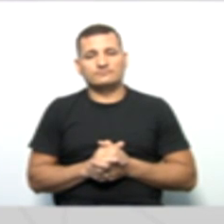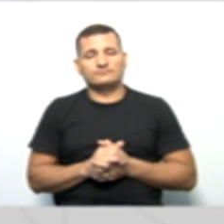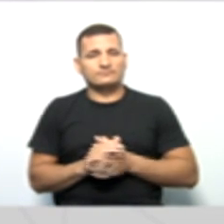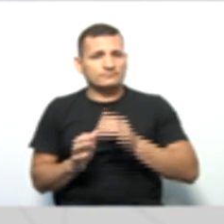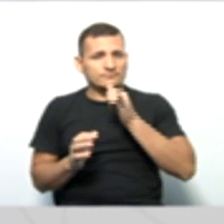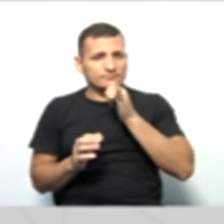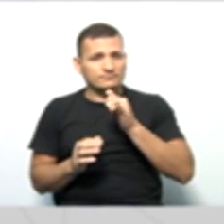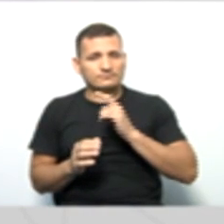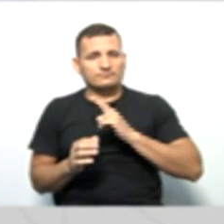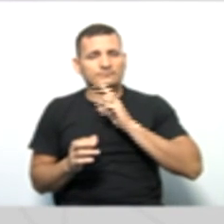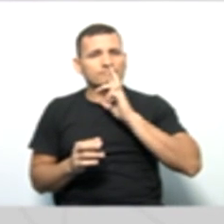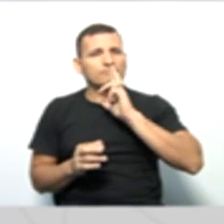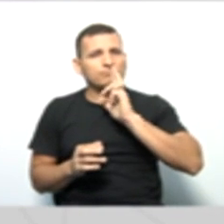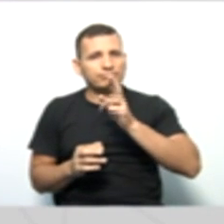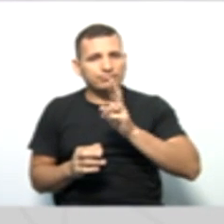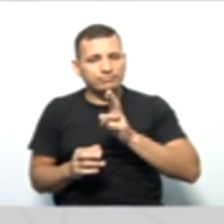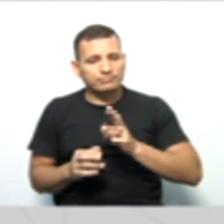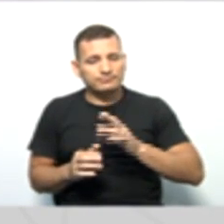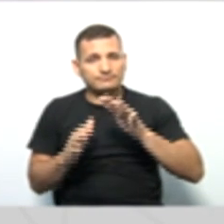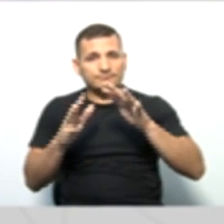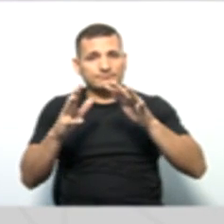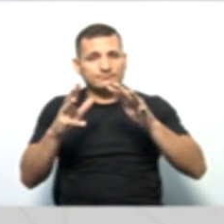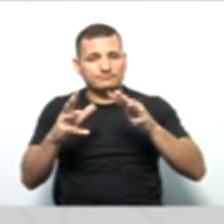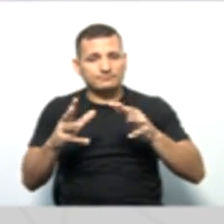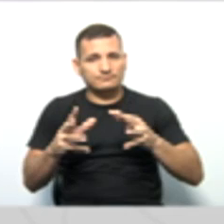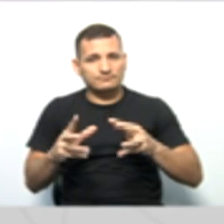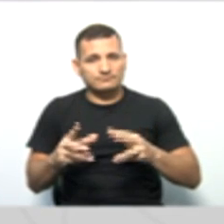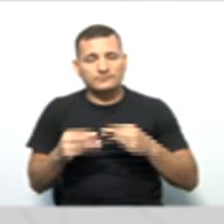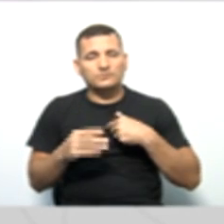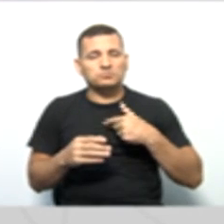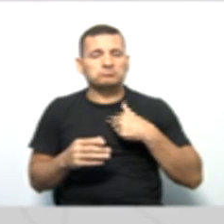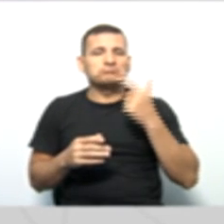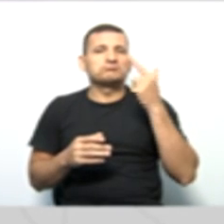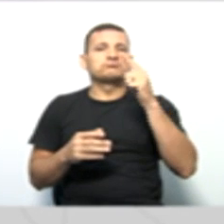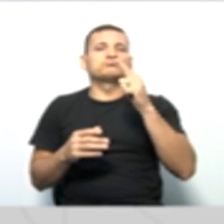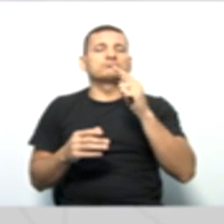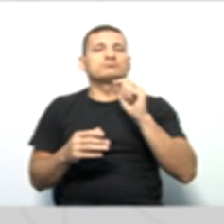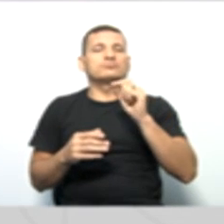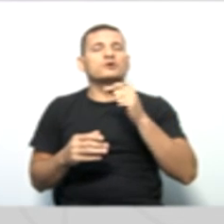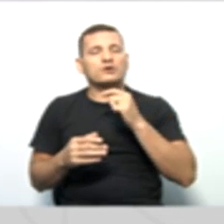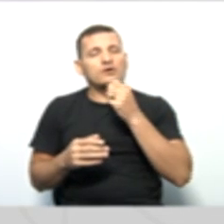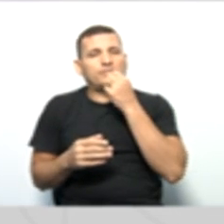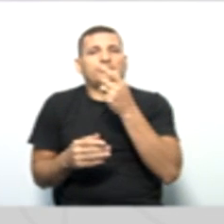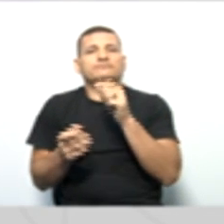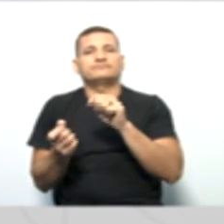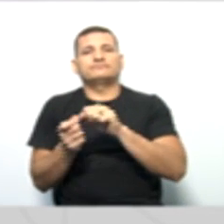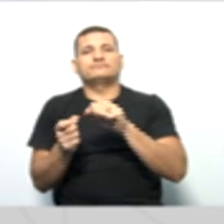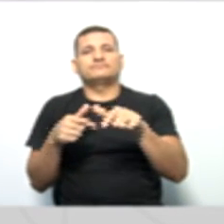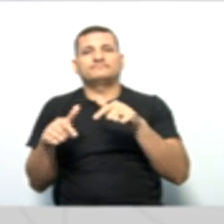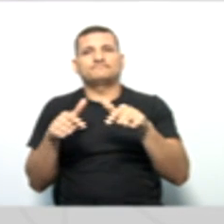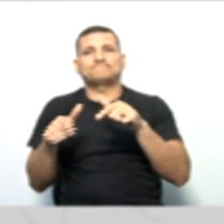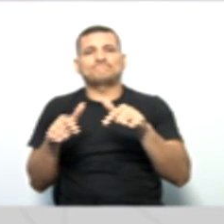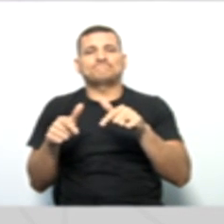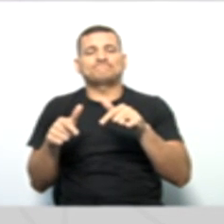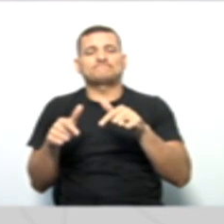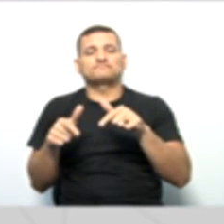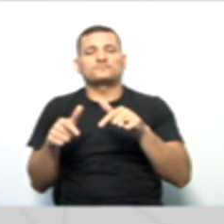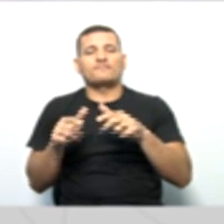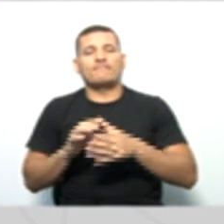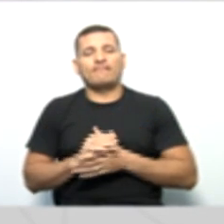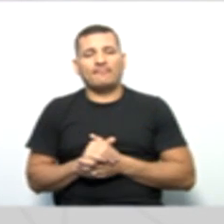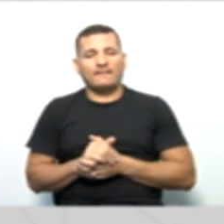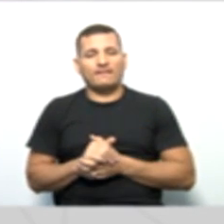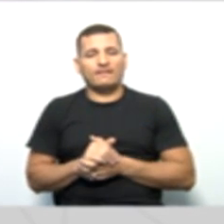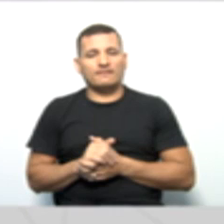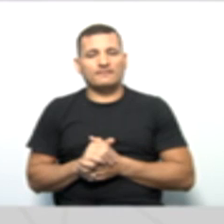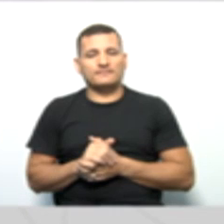todas essas respostas, tá, gente? Eu consigo dizer que eu fiz o meu trabalho corretamente. Tá bom, gente? E o